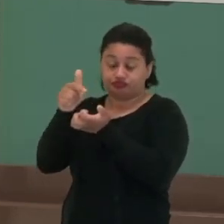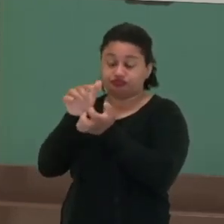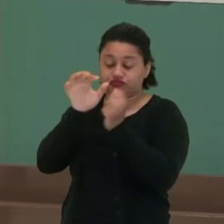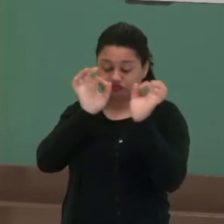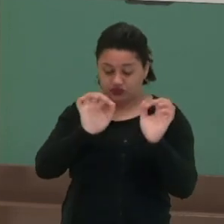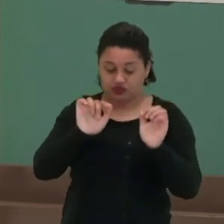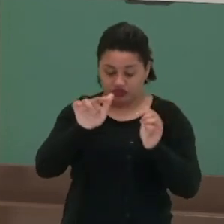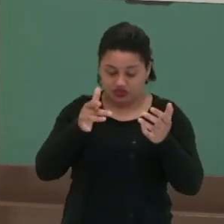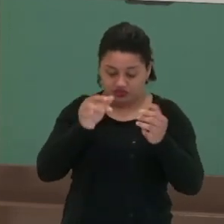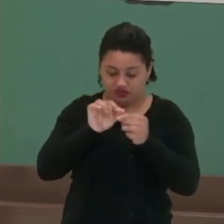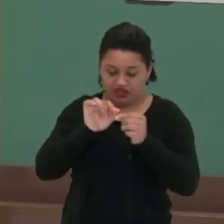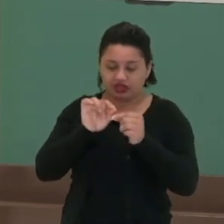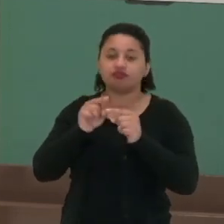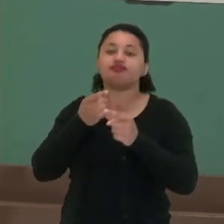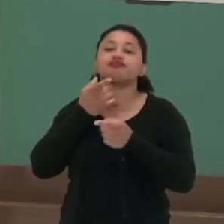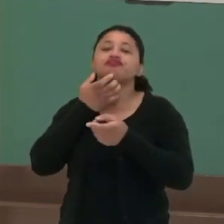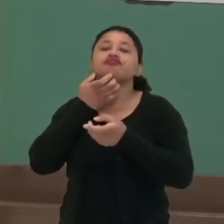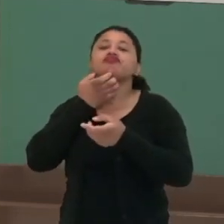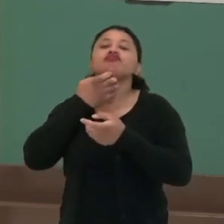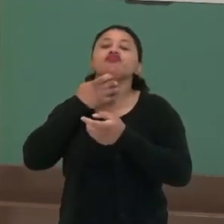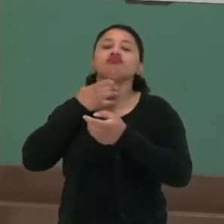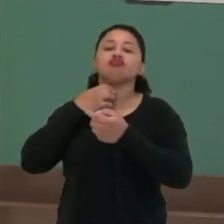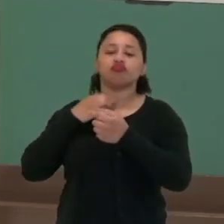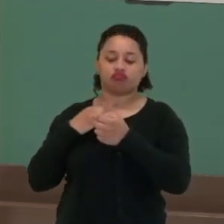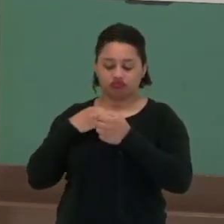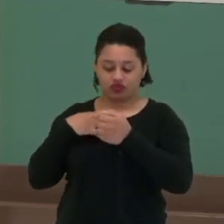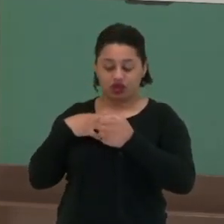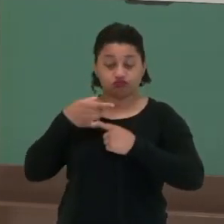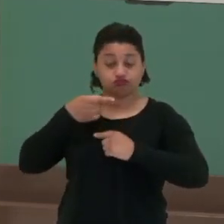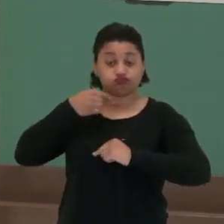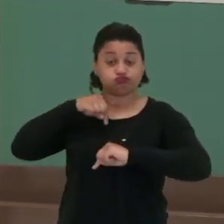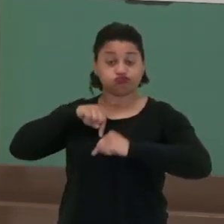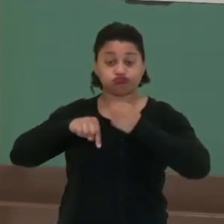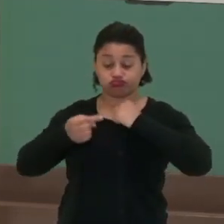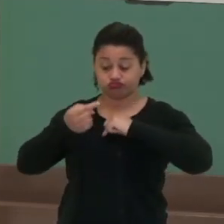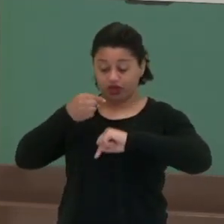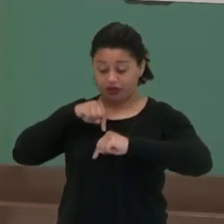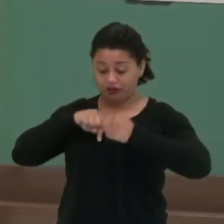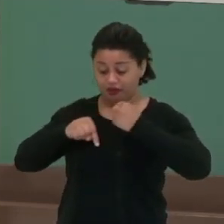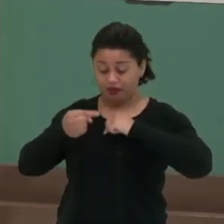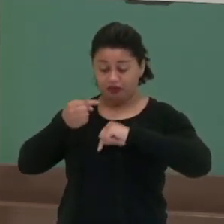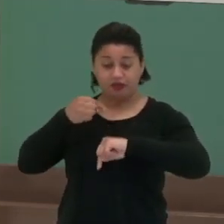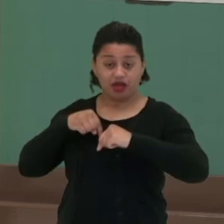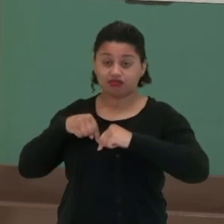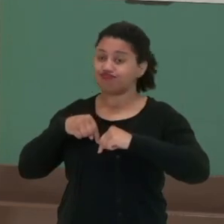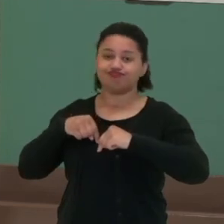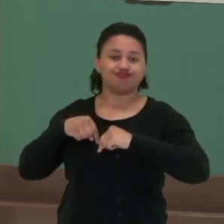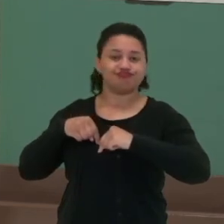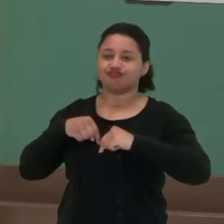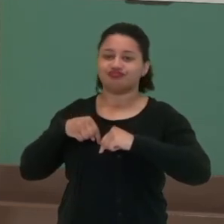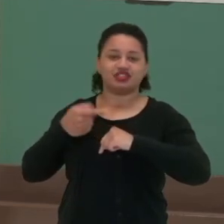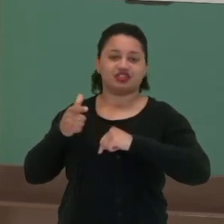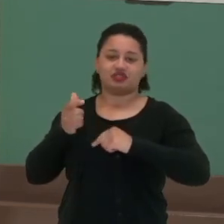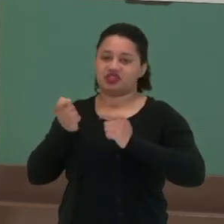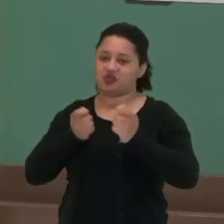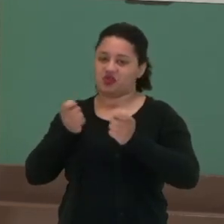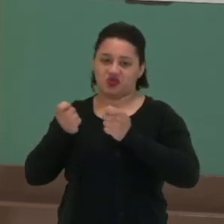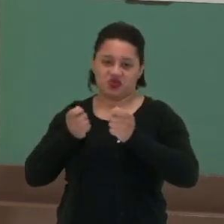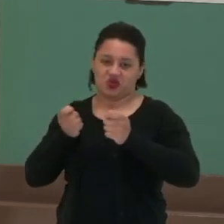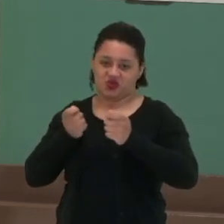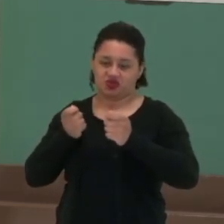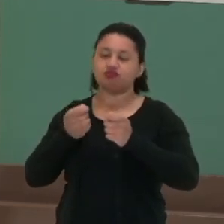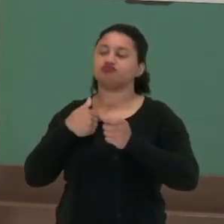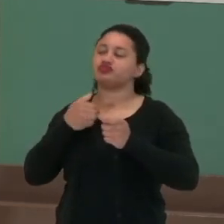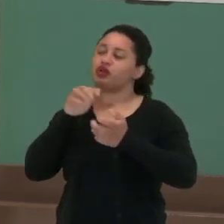você engole, que também é um ato voluntário. Você morde quanto quiser o alimento. E você que engole. A partir